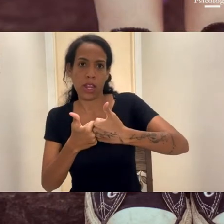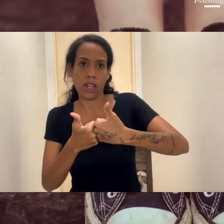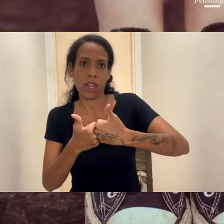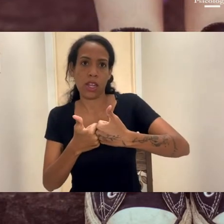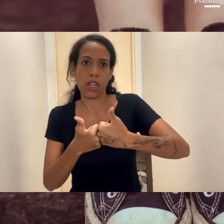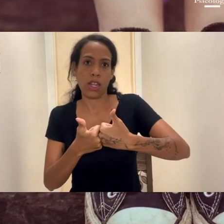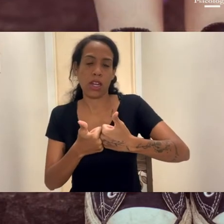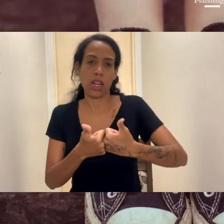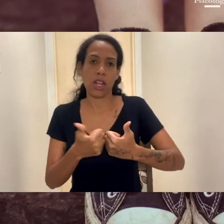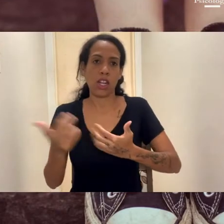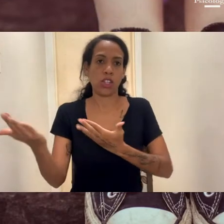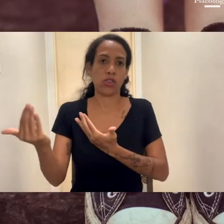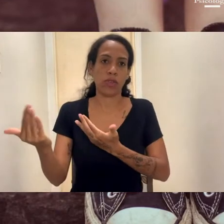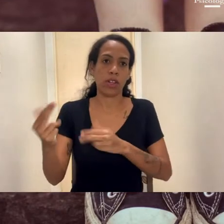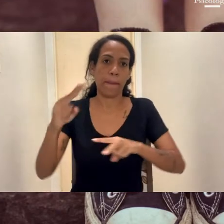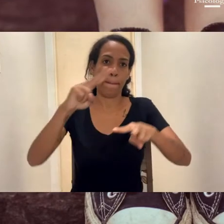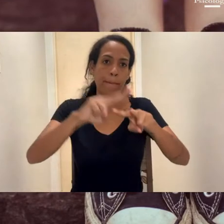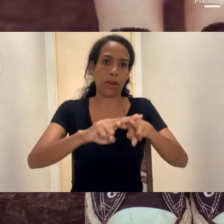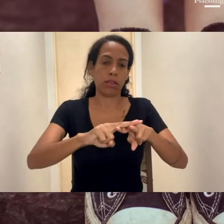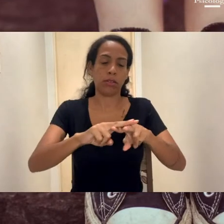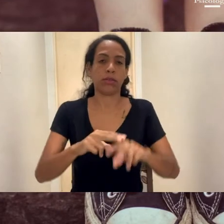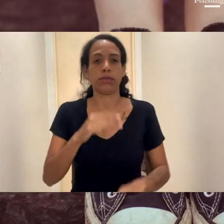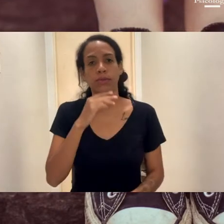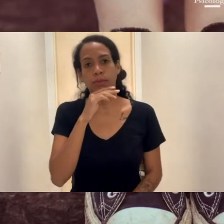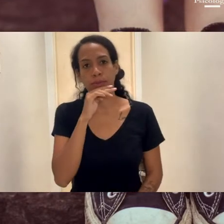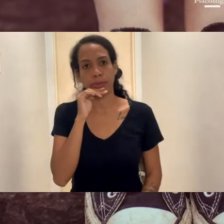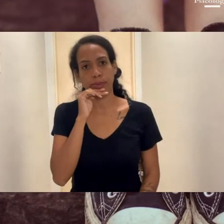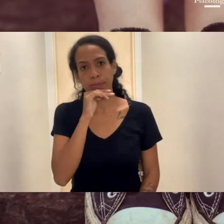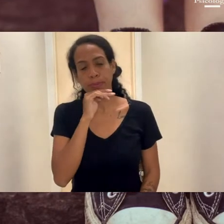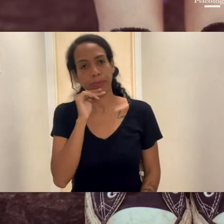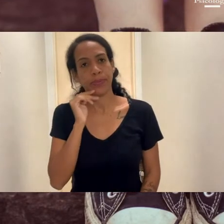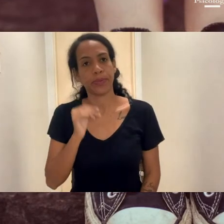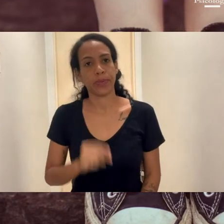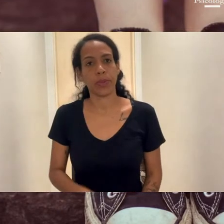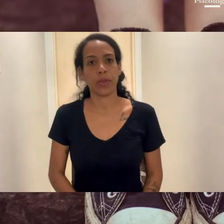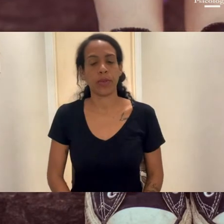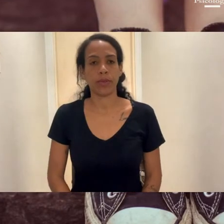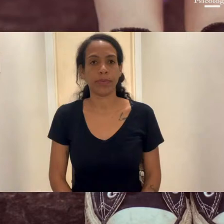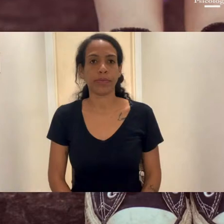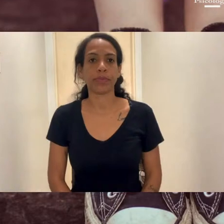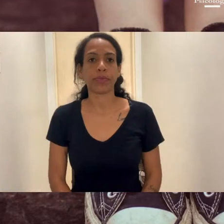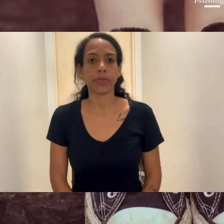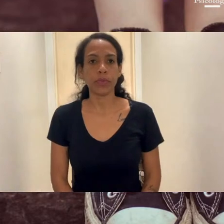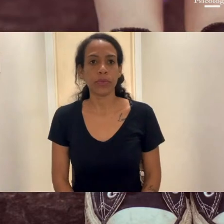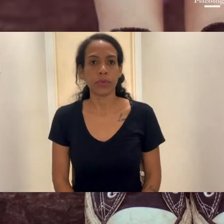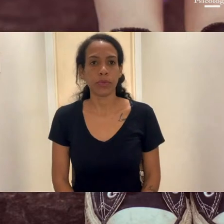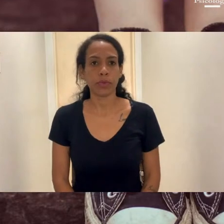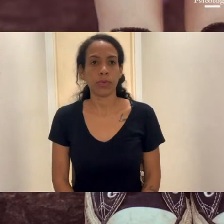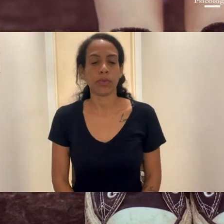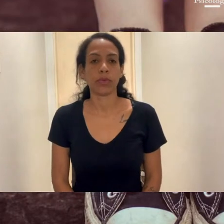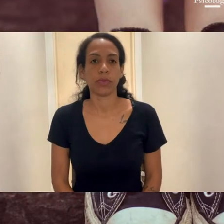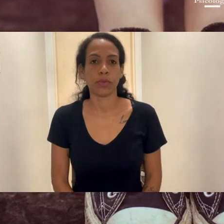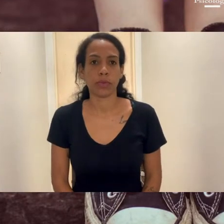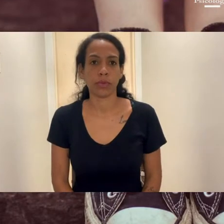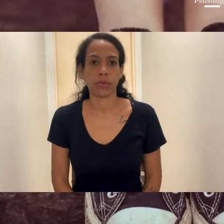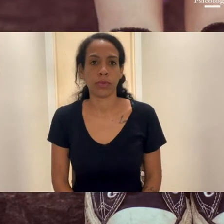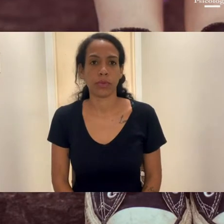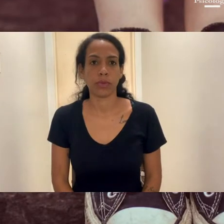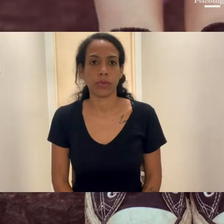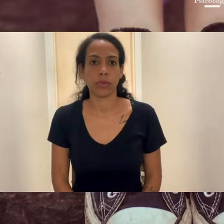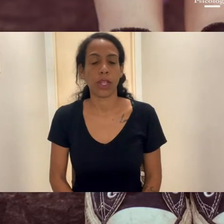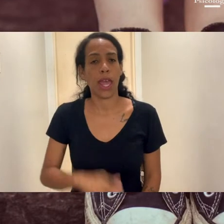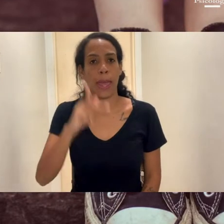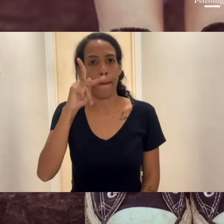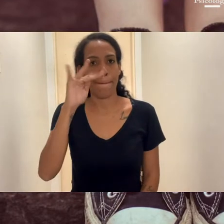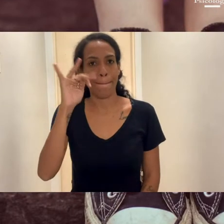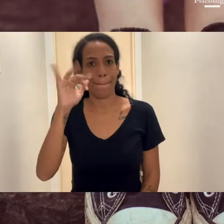com o adolescente que está na unidade de internação ou na unidade de semi-liberdade. Então, esse PIA,